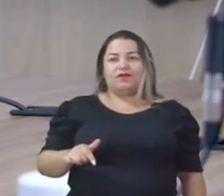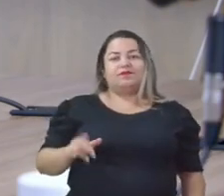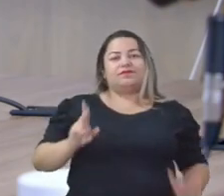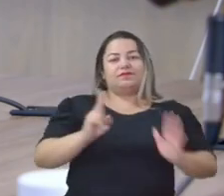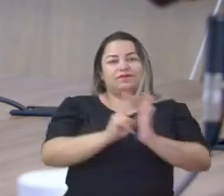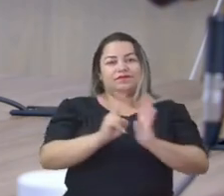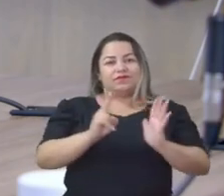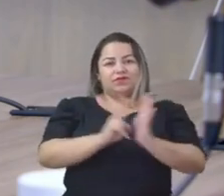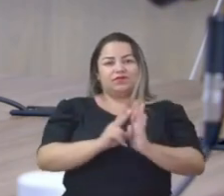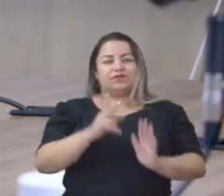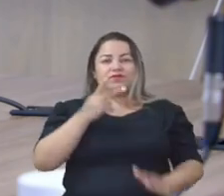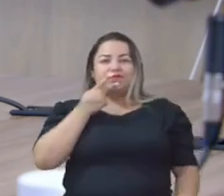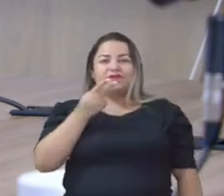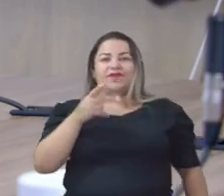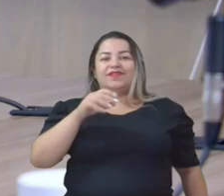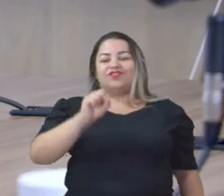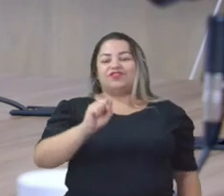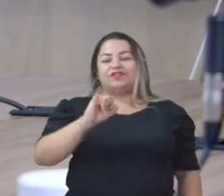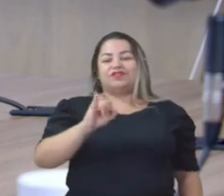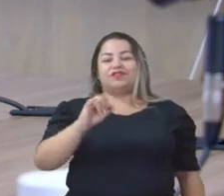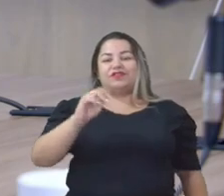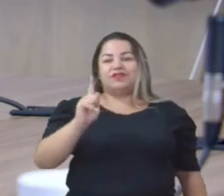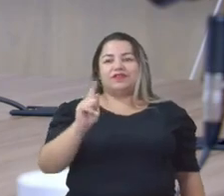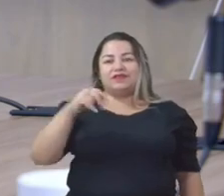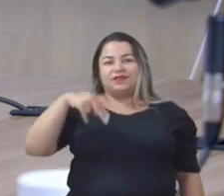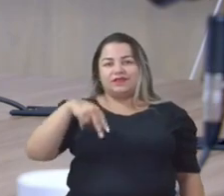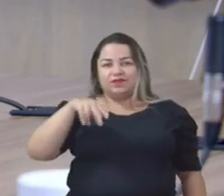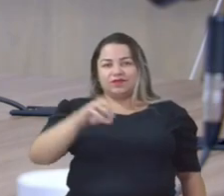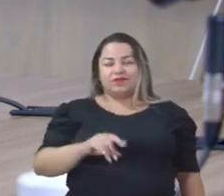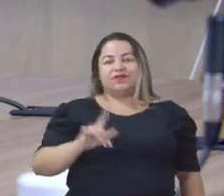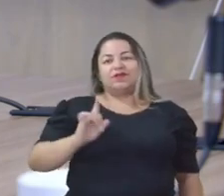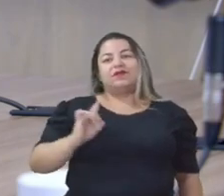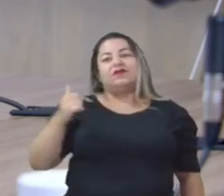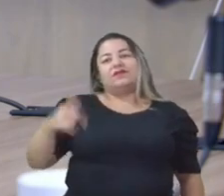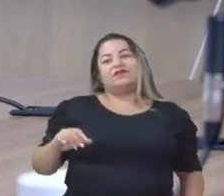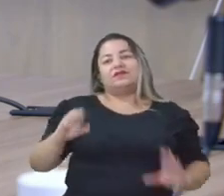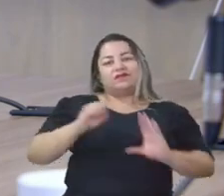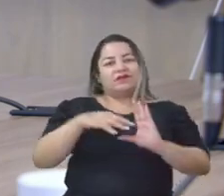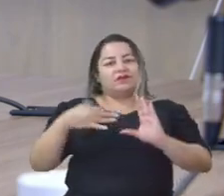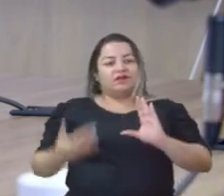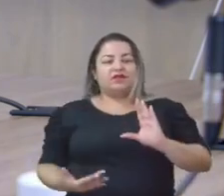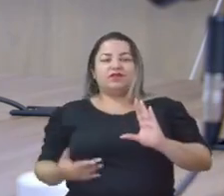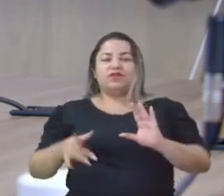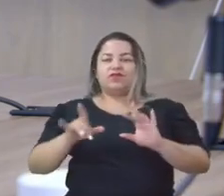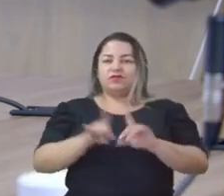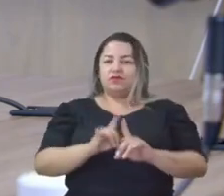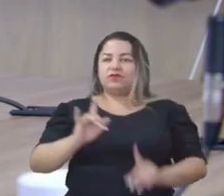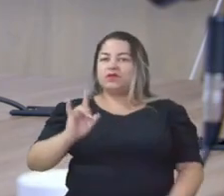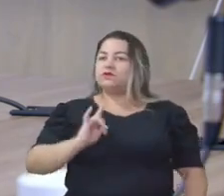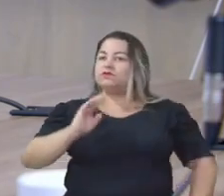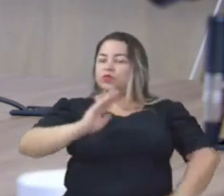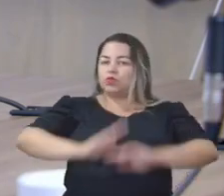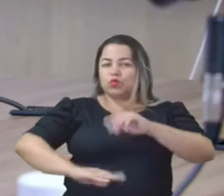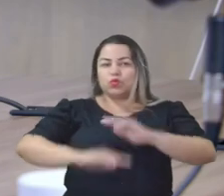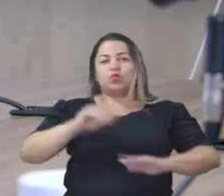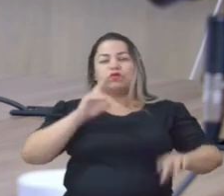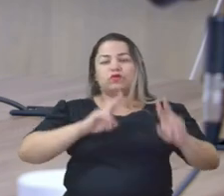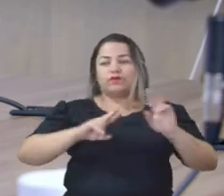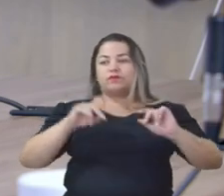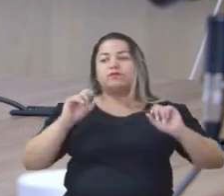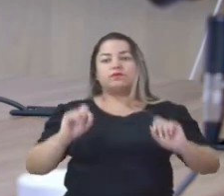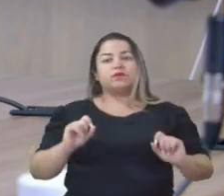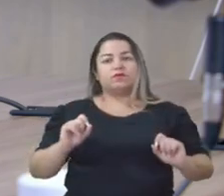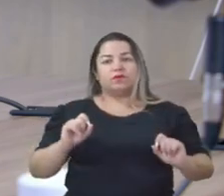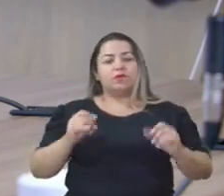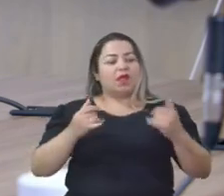indígena, né? Quando a gente fala de signo, a pessoa de signo tal tem esses trejeitos, tem esse modo de ser e de ver e tal. Pra gente